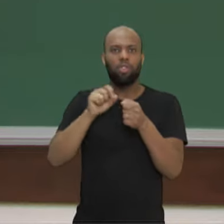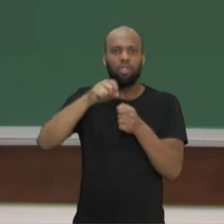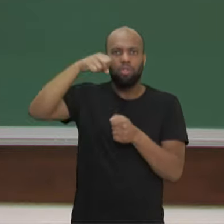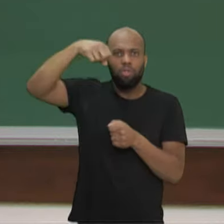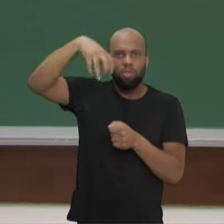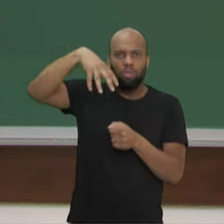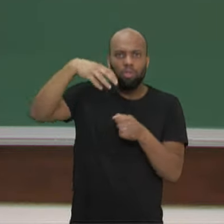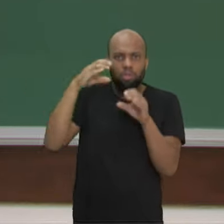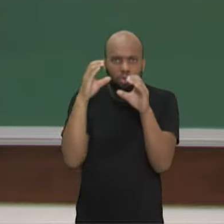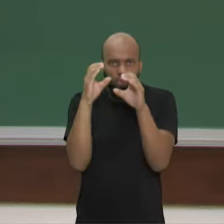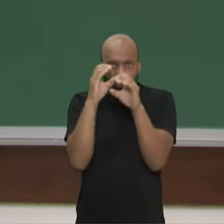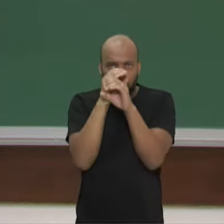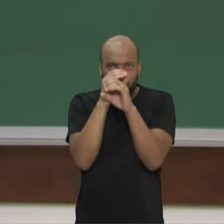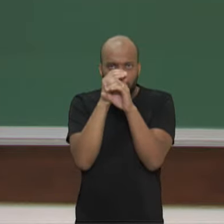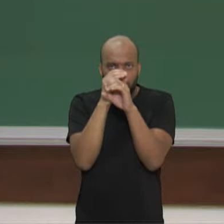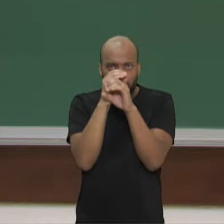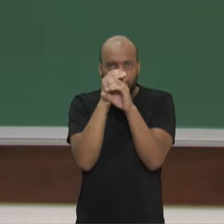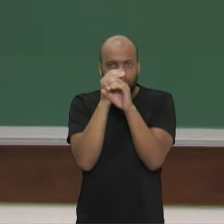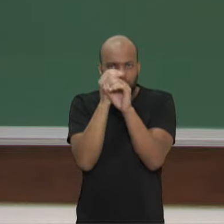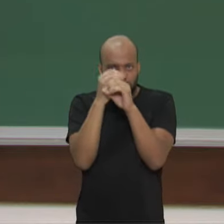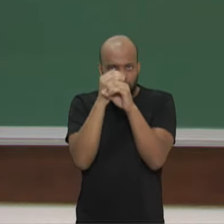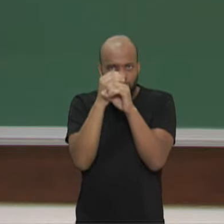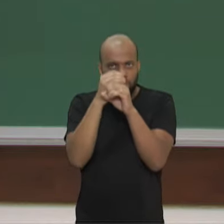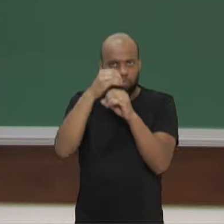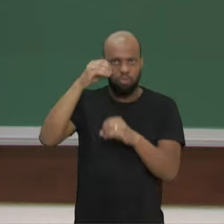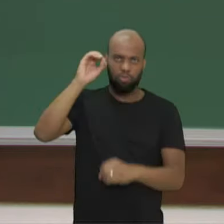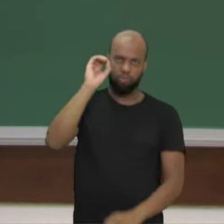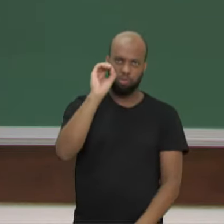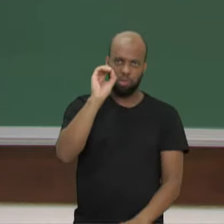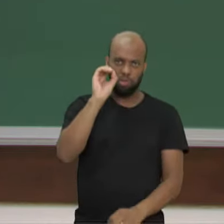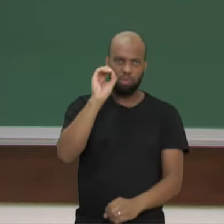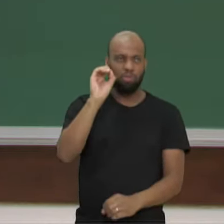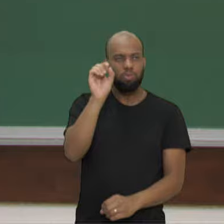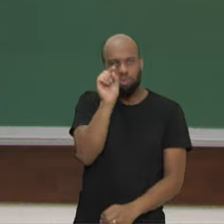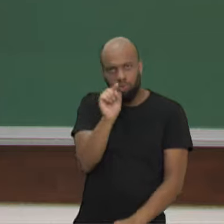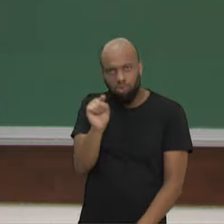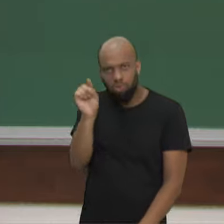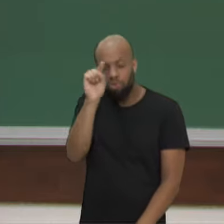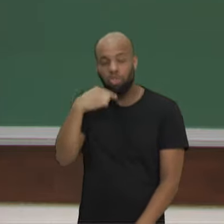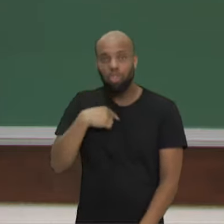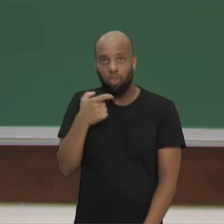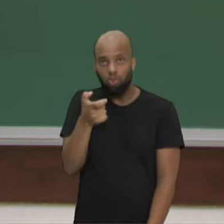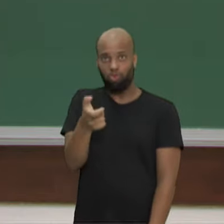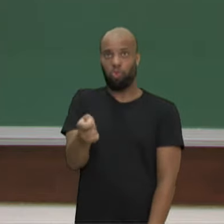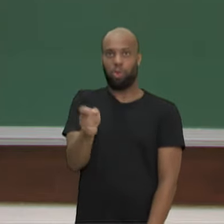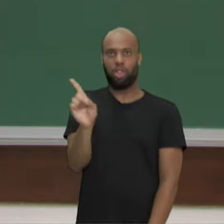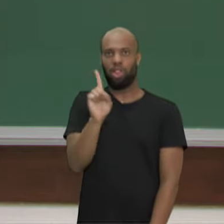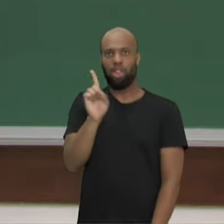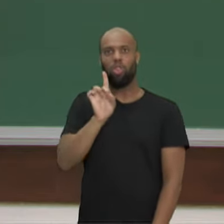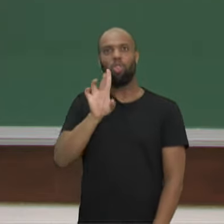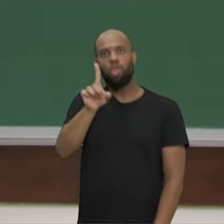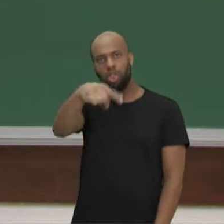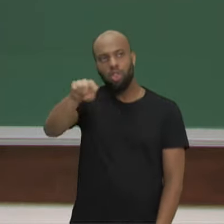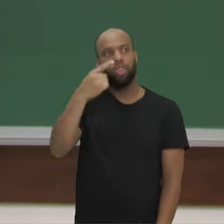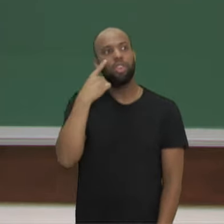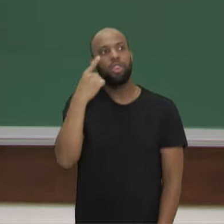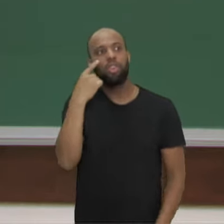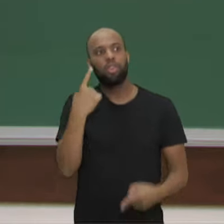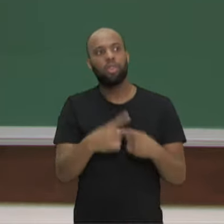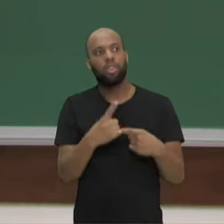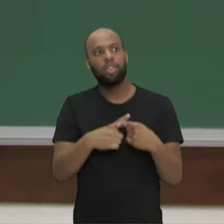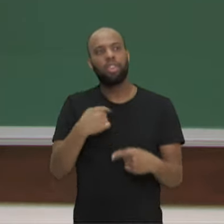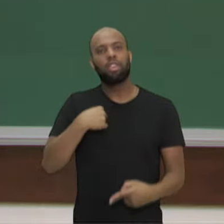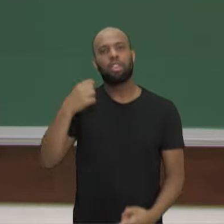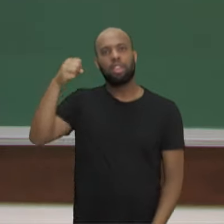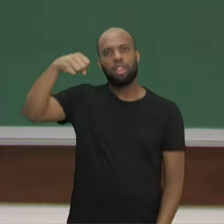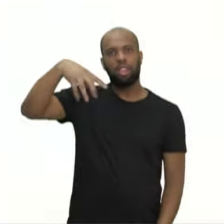A professora trouxe um pimbim para vocês verem, tá? Mas eu não vou ligar ele aqui, né? Até porque a minha lâmpada queimou e